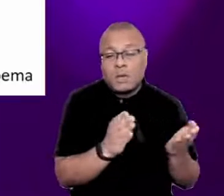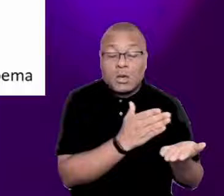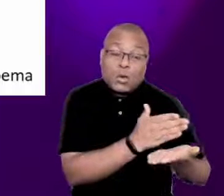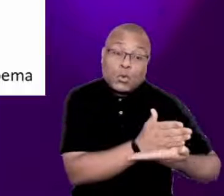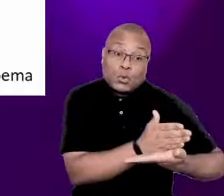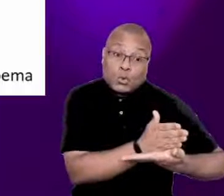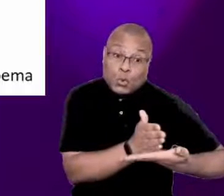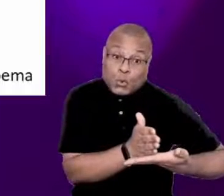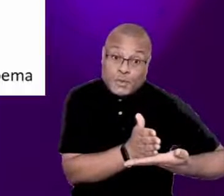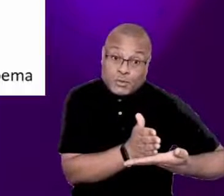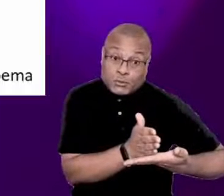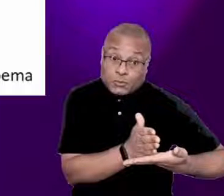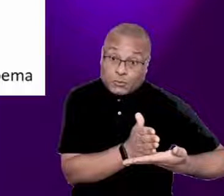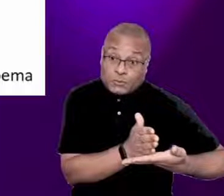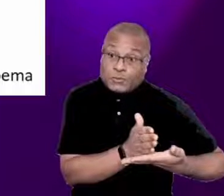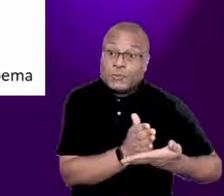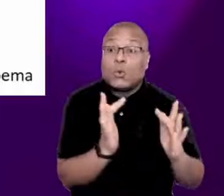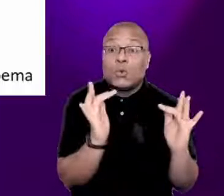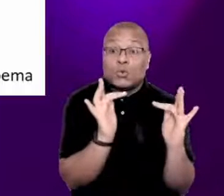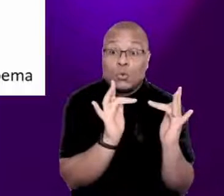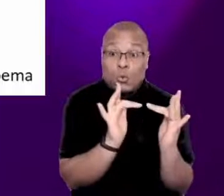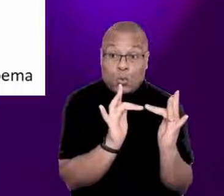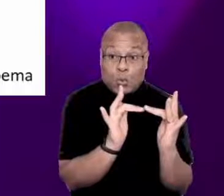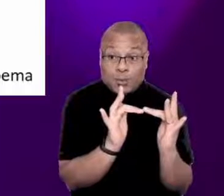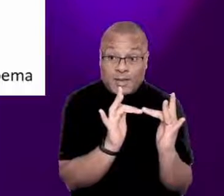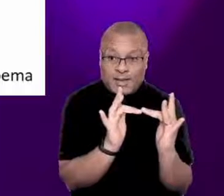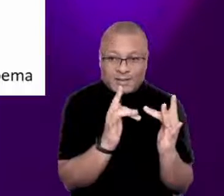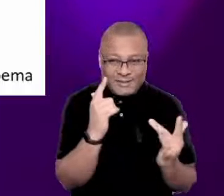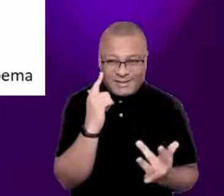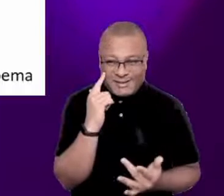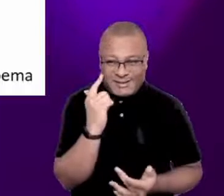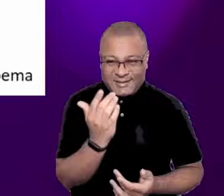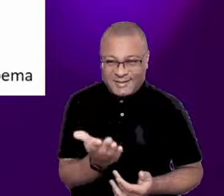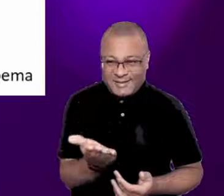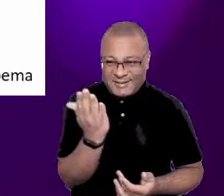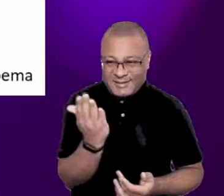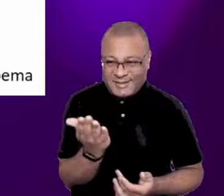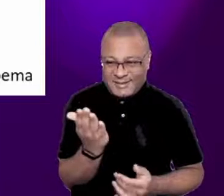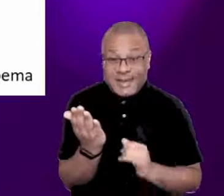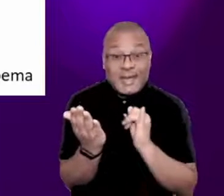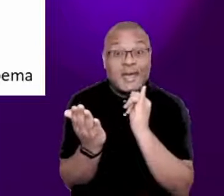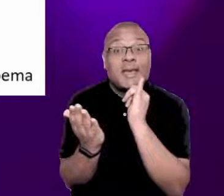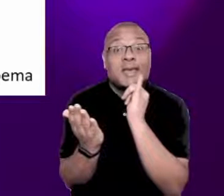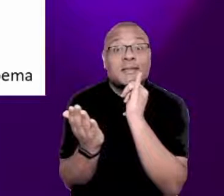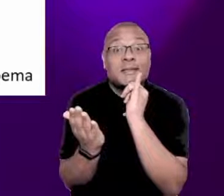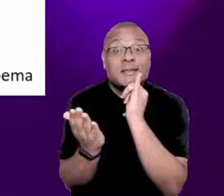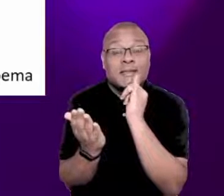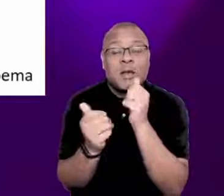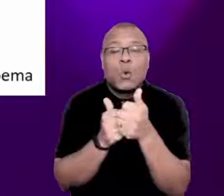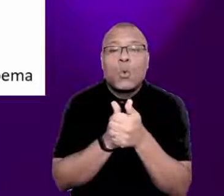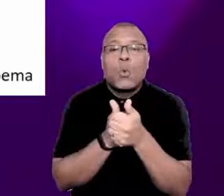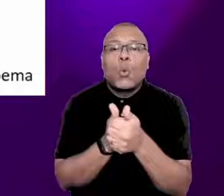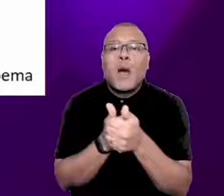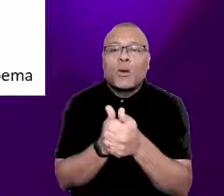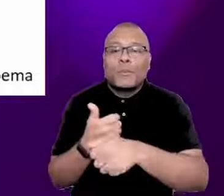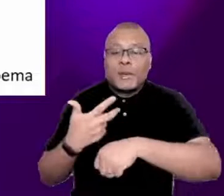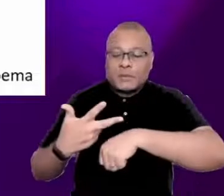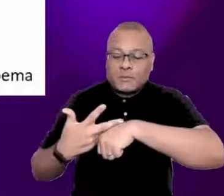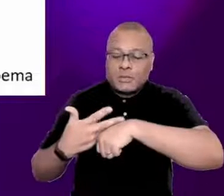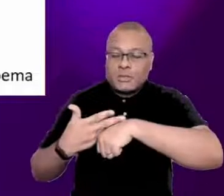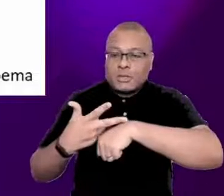início desse contato. Aqui é um exemplo de um acompanhamento de